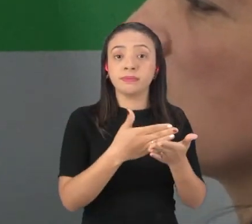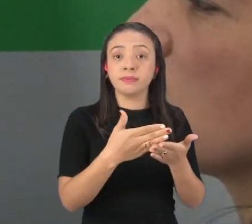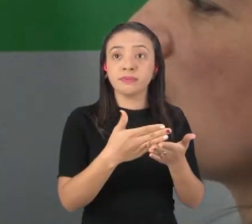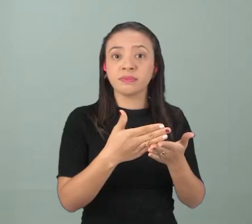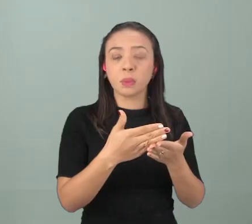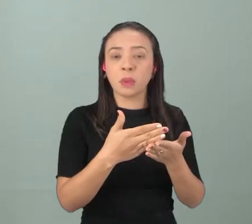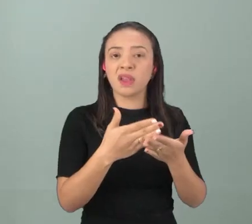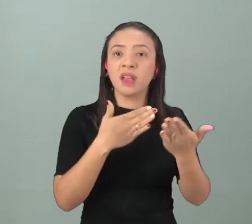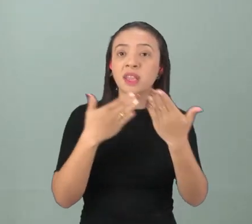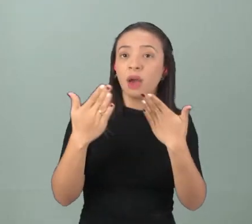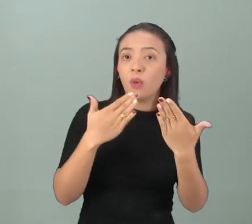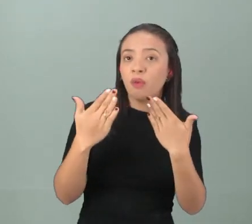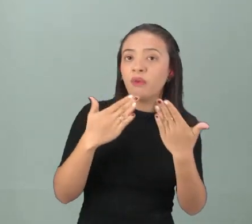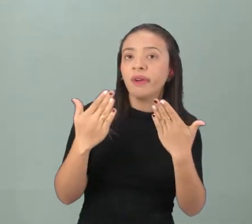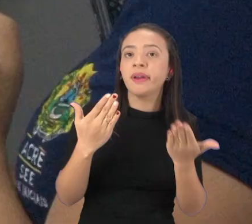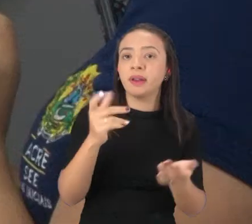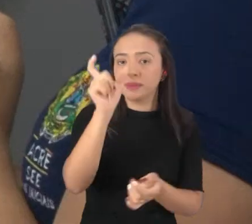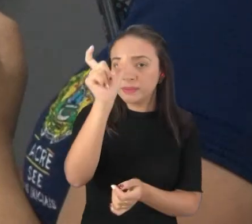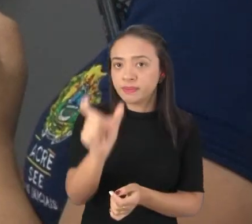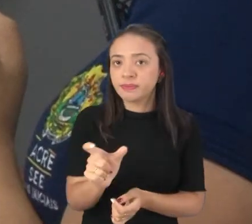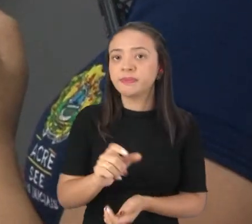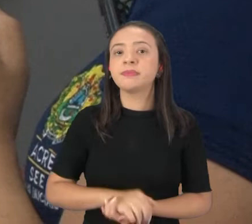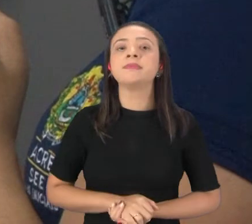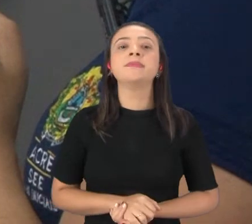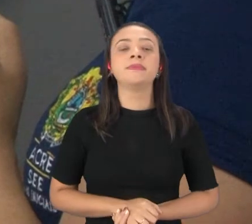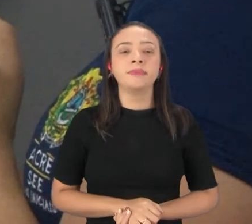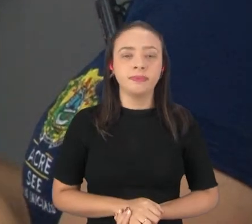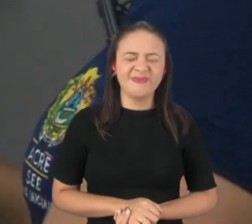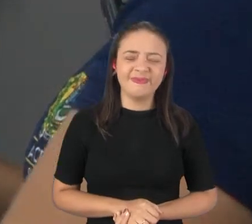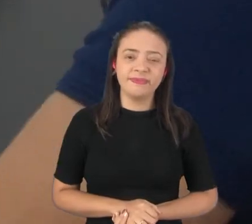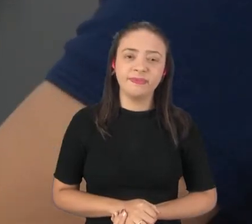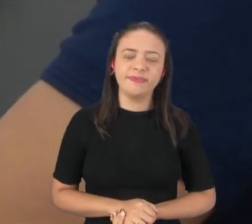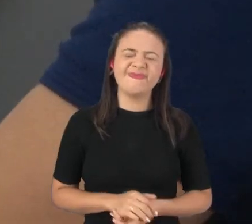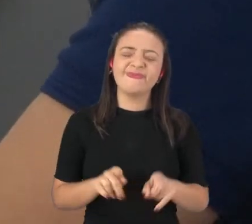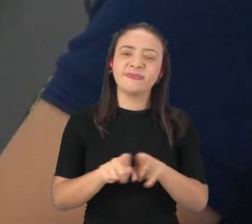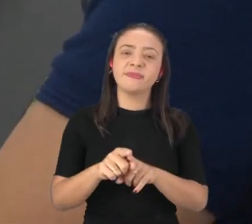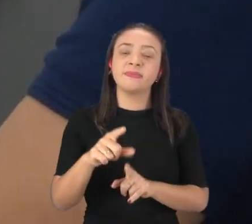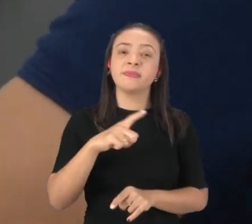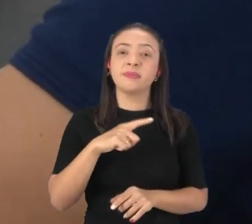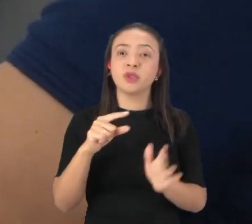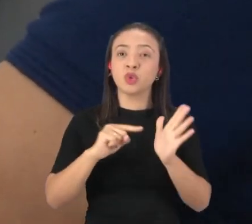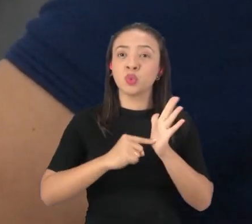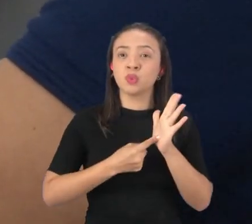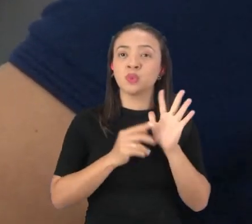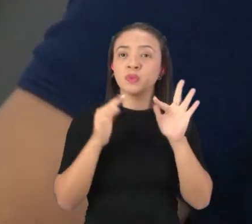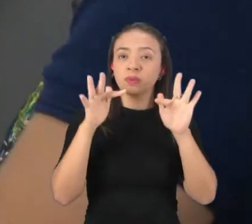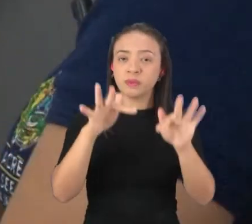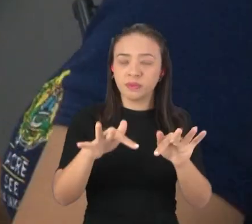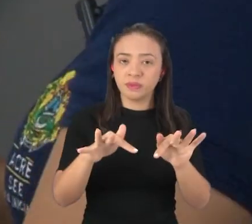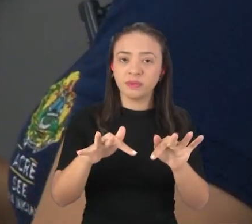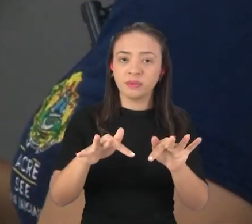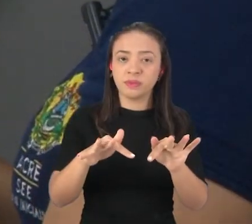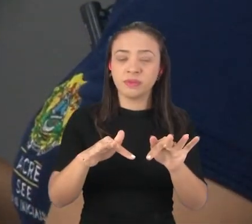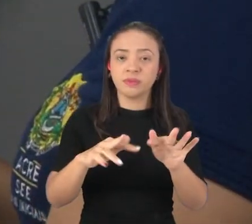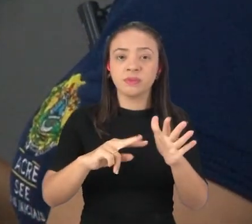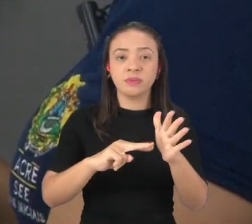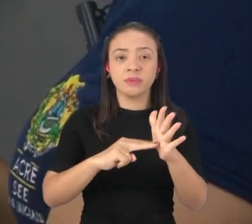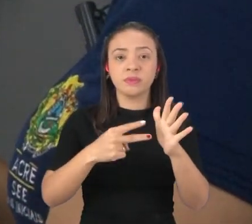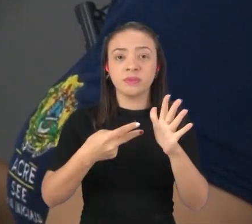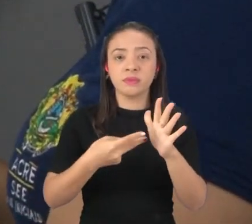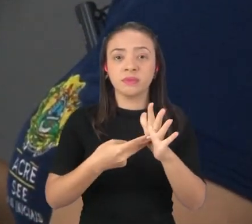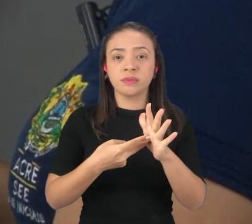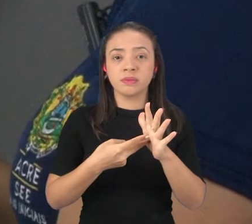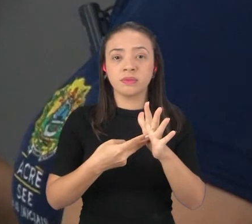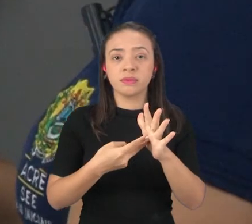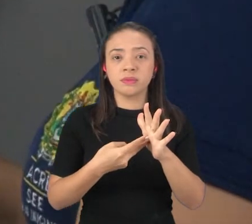fala de personagem, ó. Ok? Ponto final, indico,